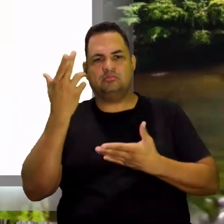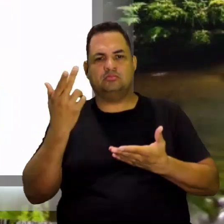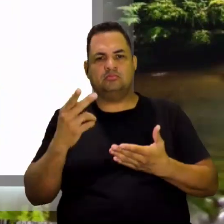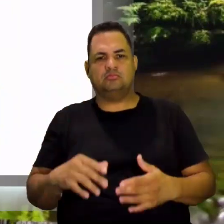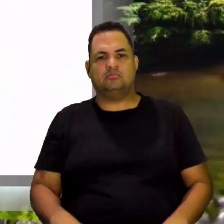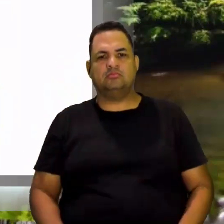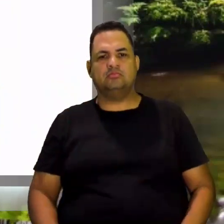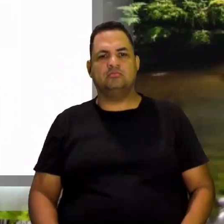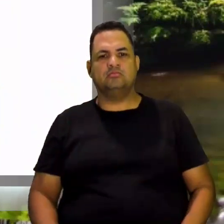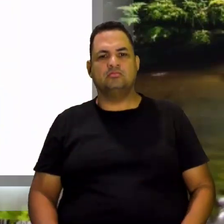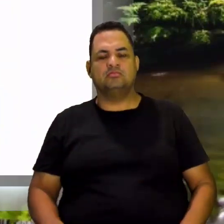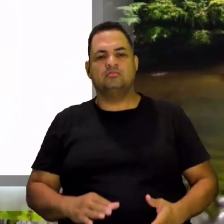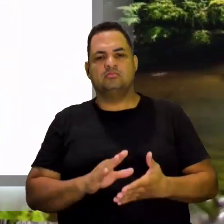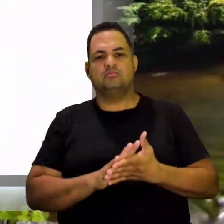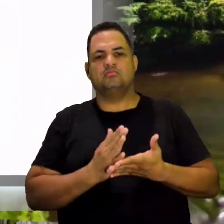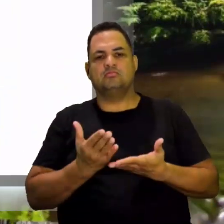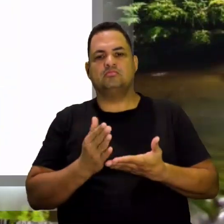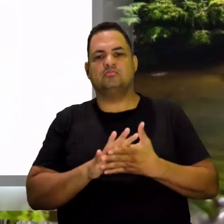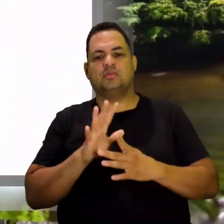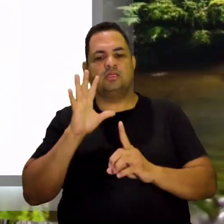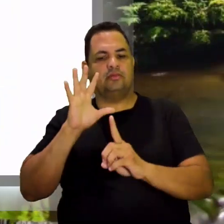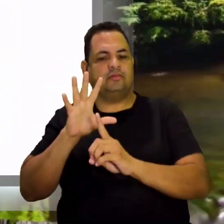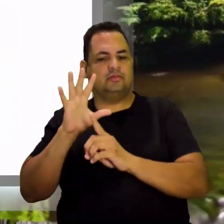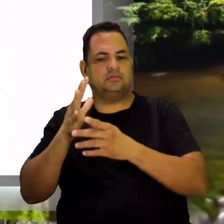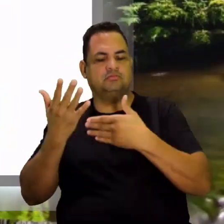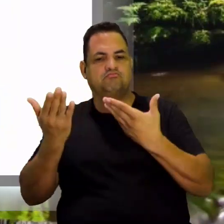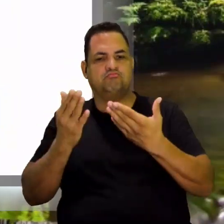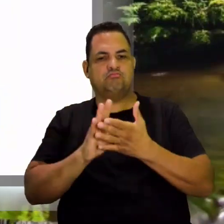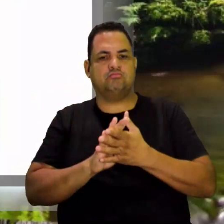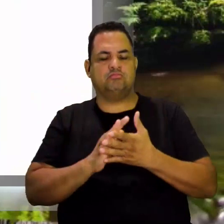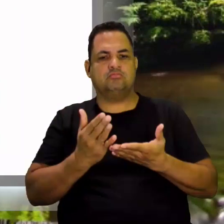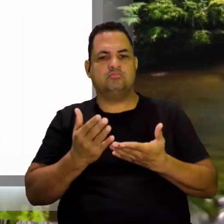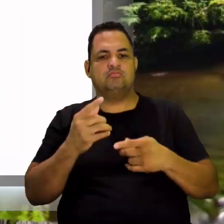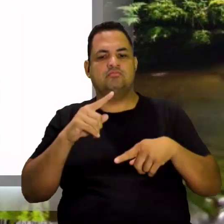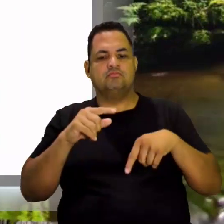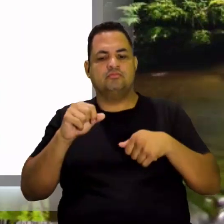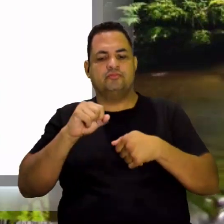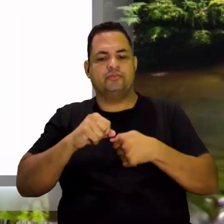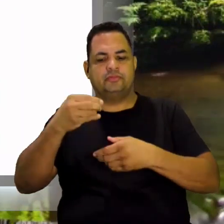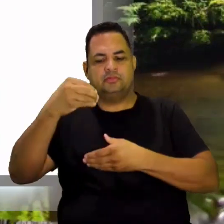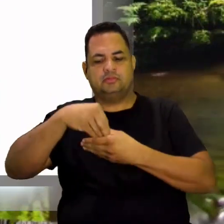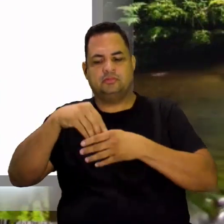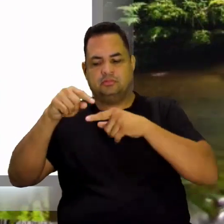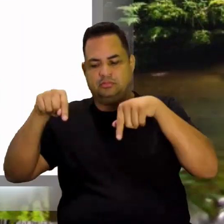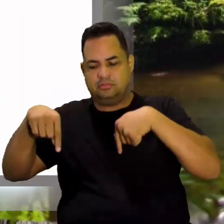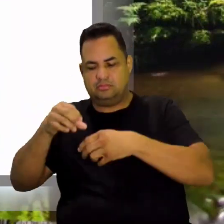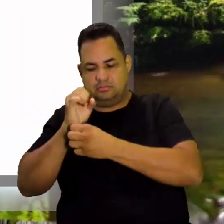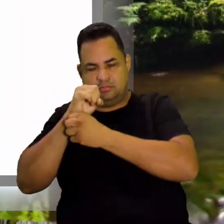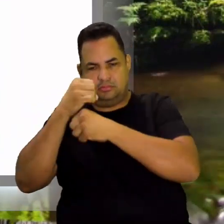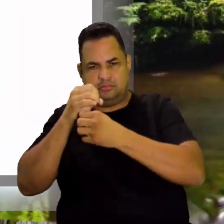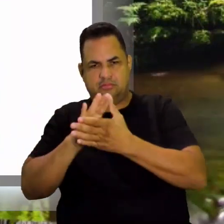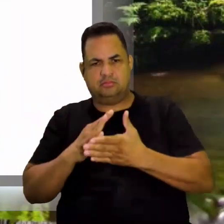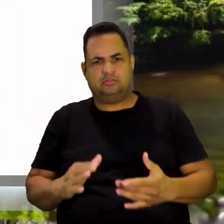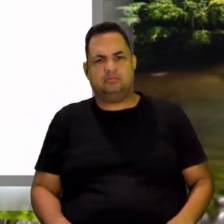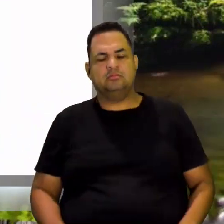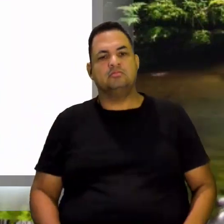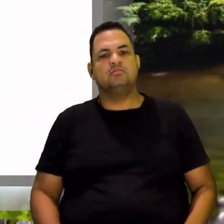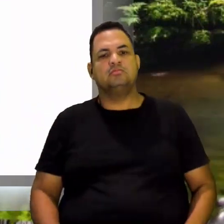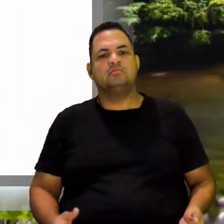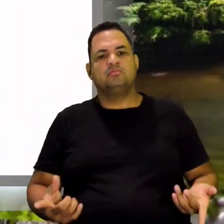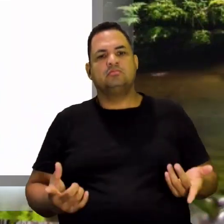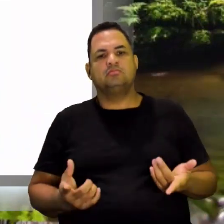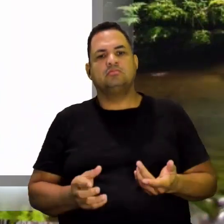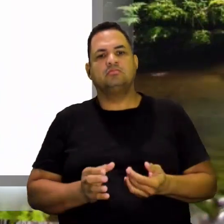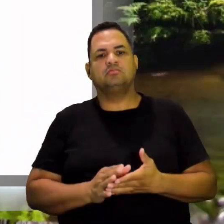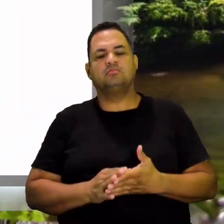ou induzidamente, digamos assim, artificialmente, isso aí é um resultado transgênico, tá bom, pessoal? Então nada mais